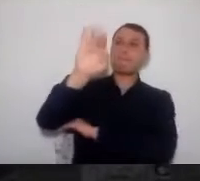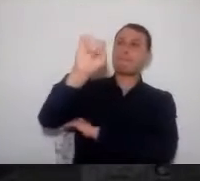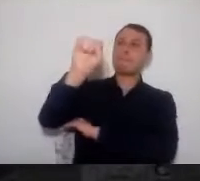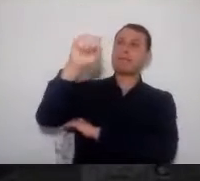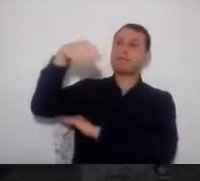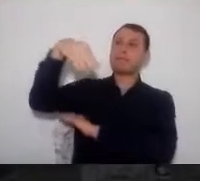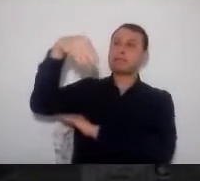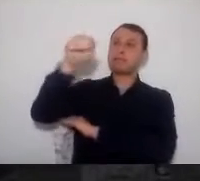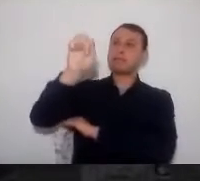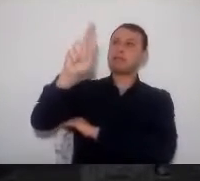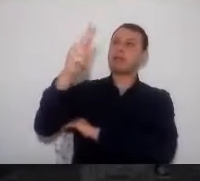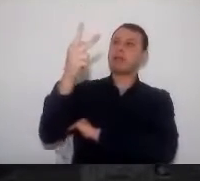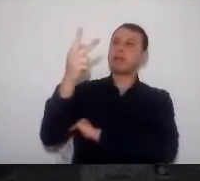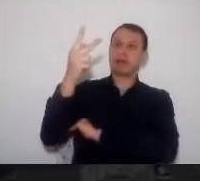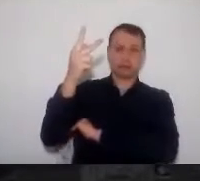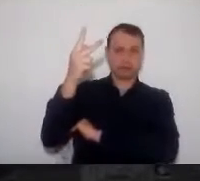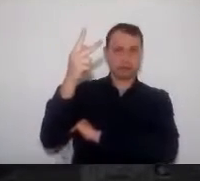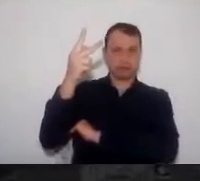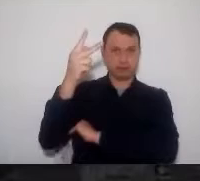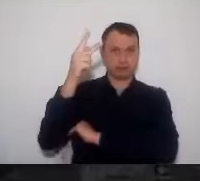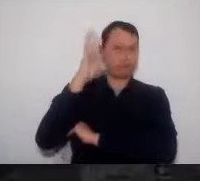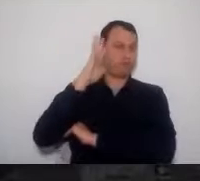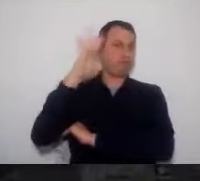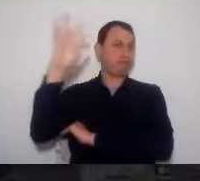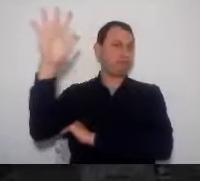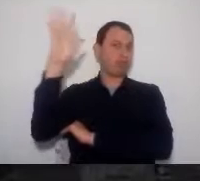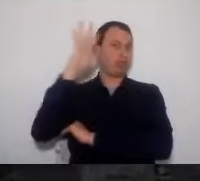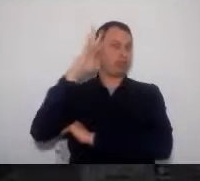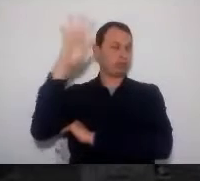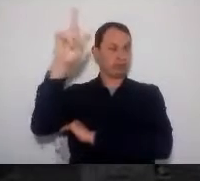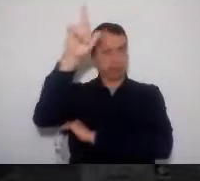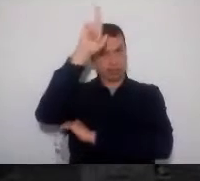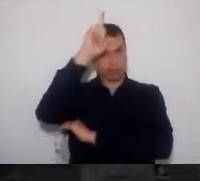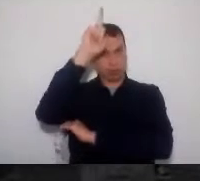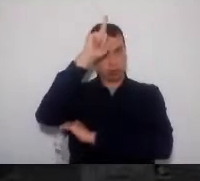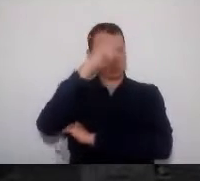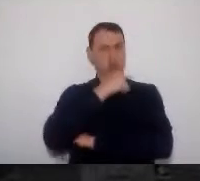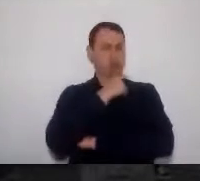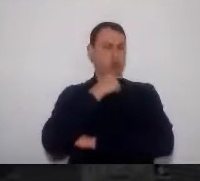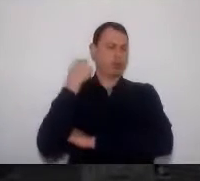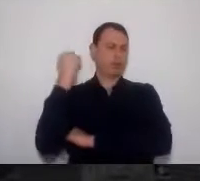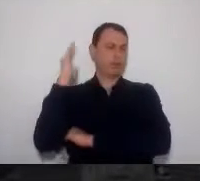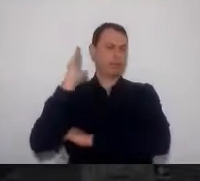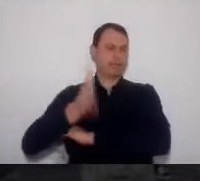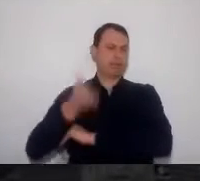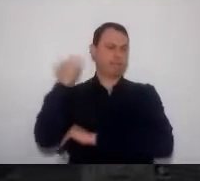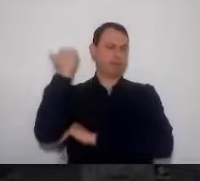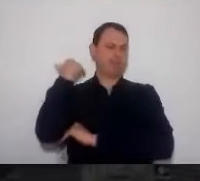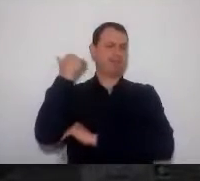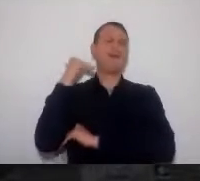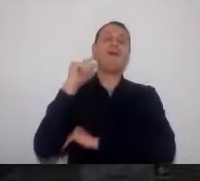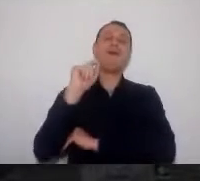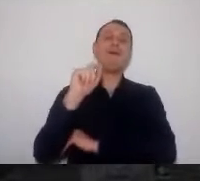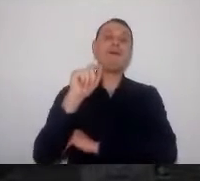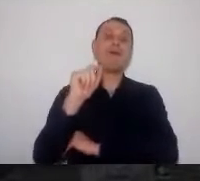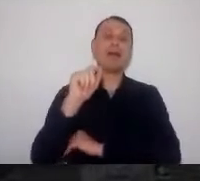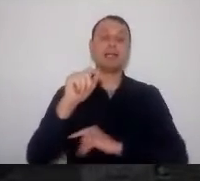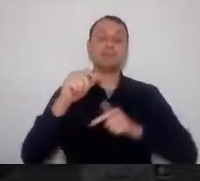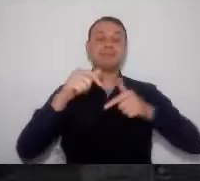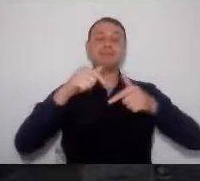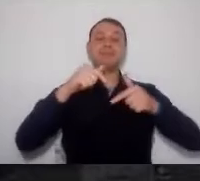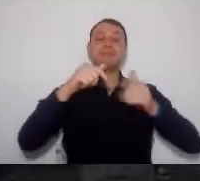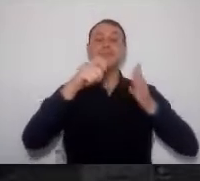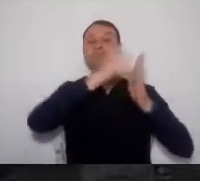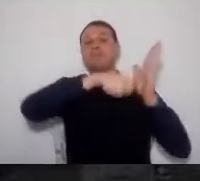tinha informações de um filósofo alemão, que já havia morrido até, que dizia o seguinte: os trabalhadores